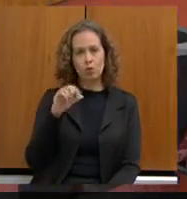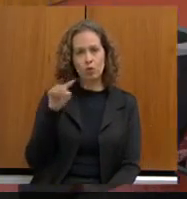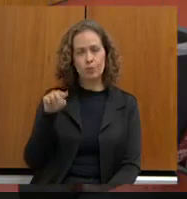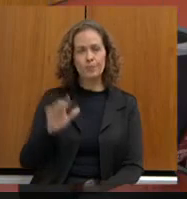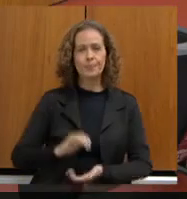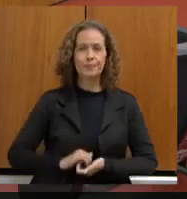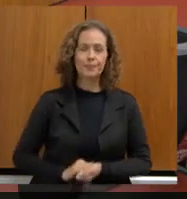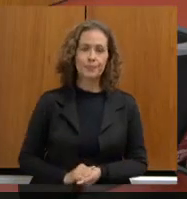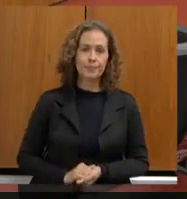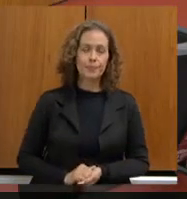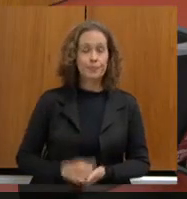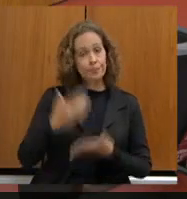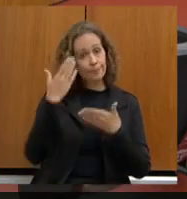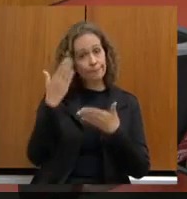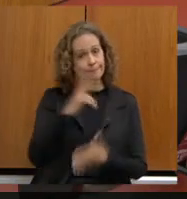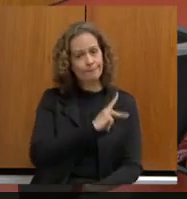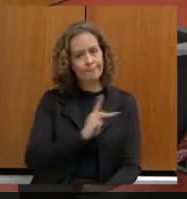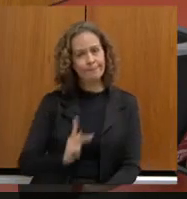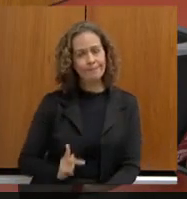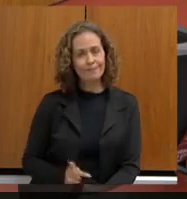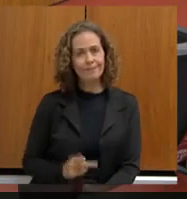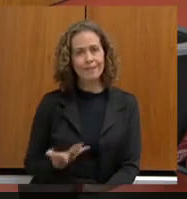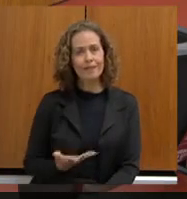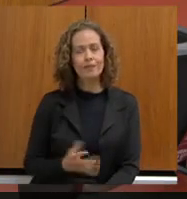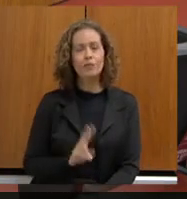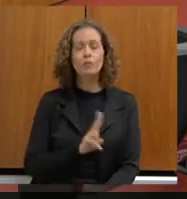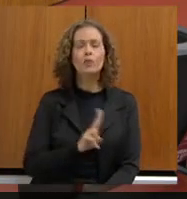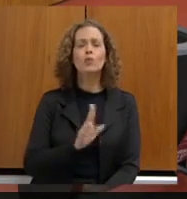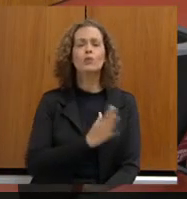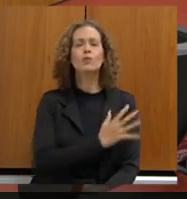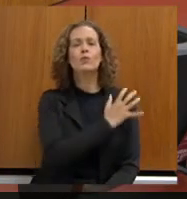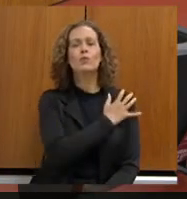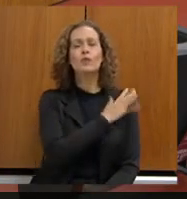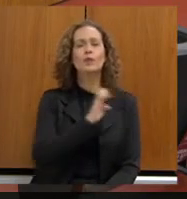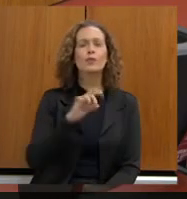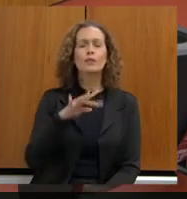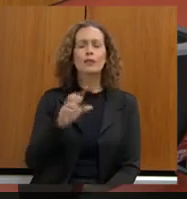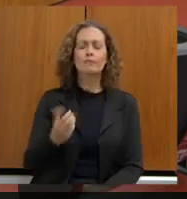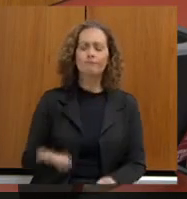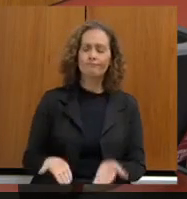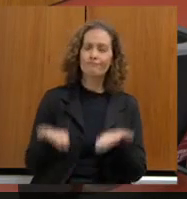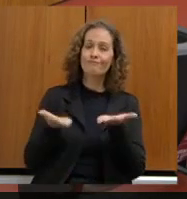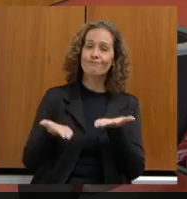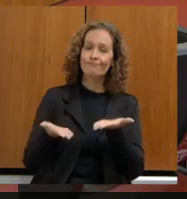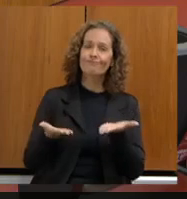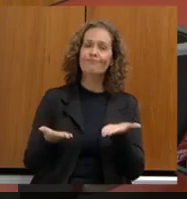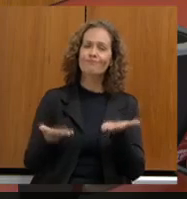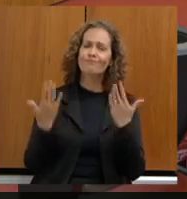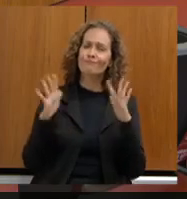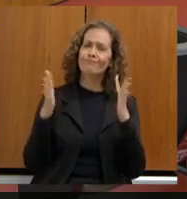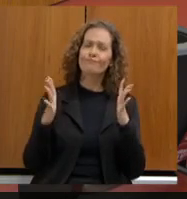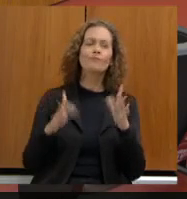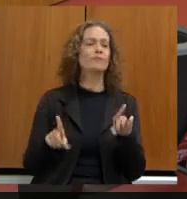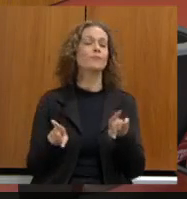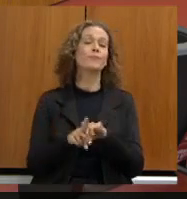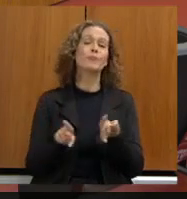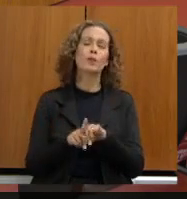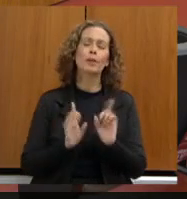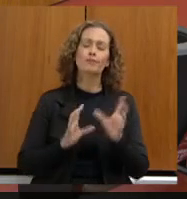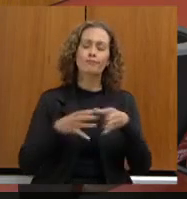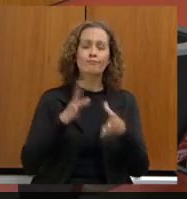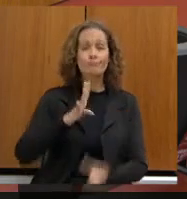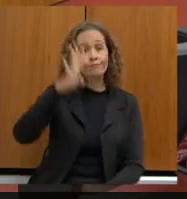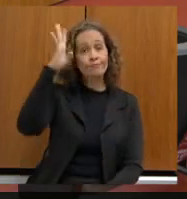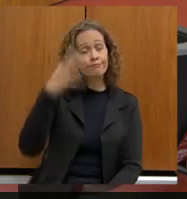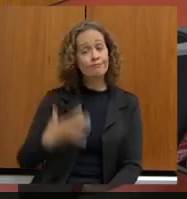e já Presidente aqui nome Coronel vestiu também engrandeço um homem dessa instituição que tanto nos